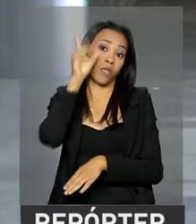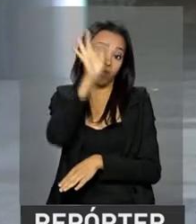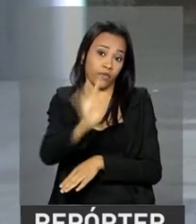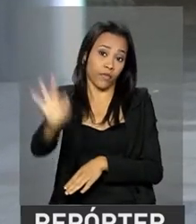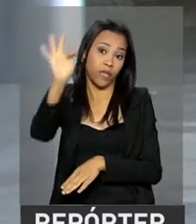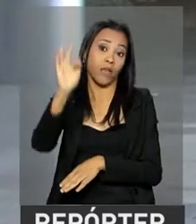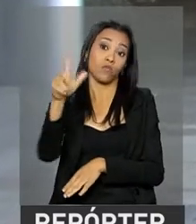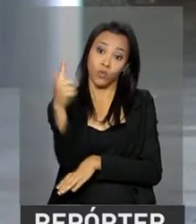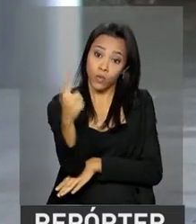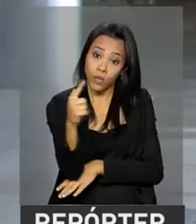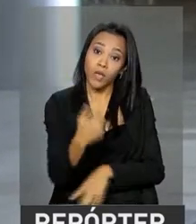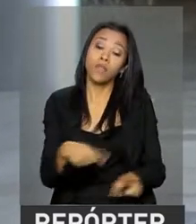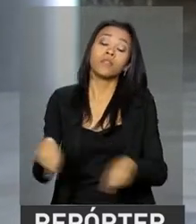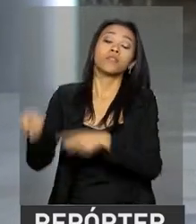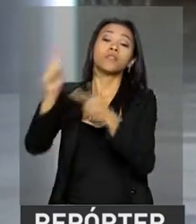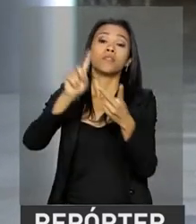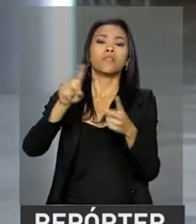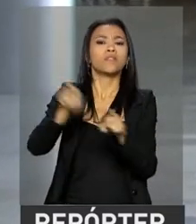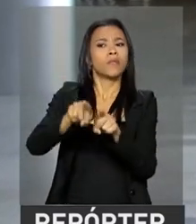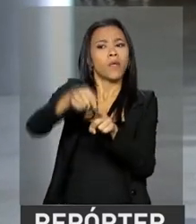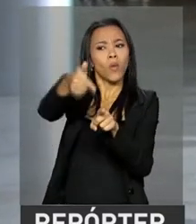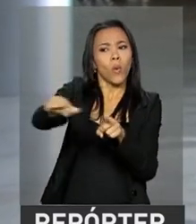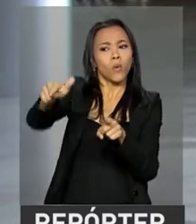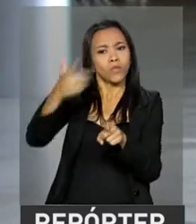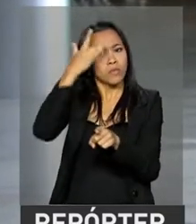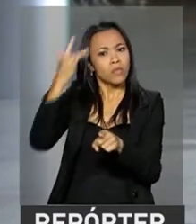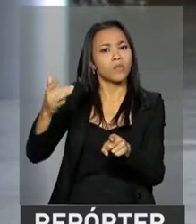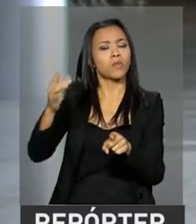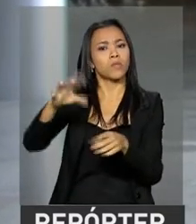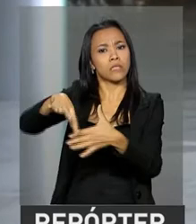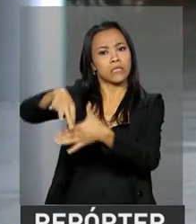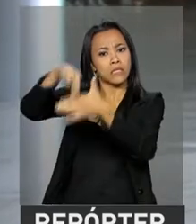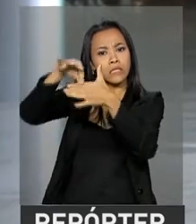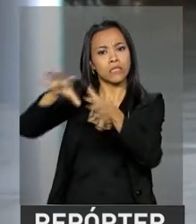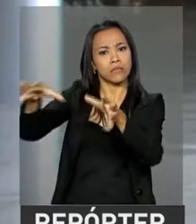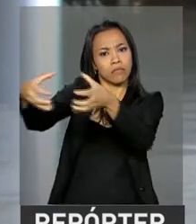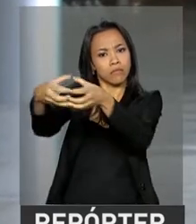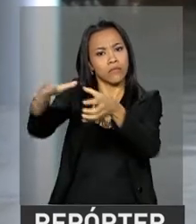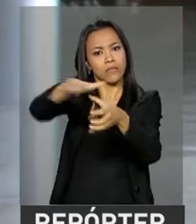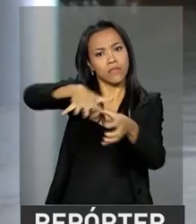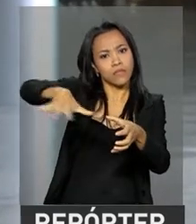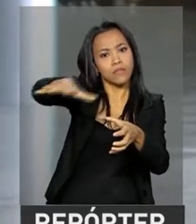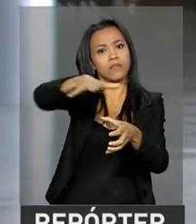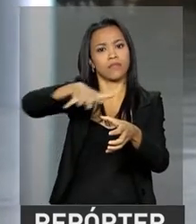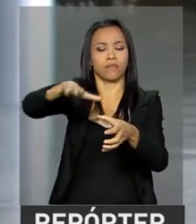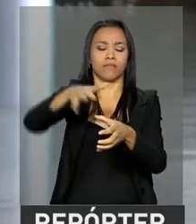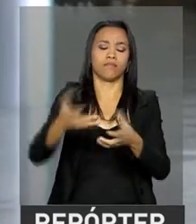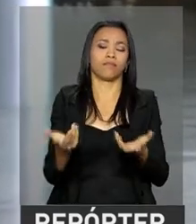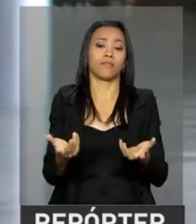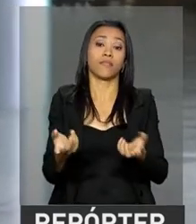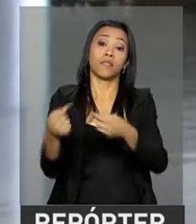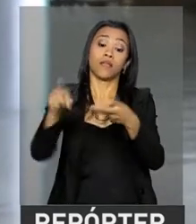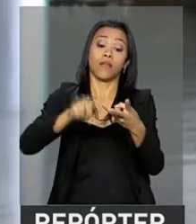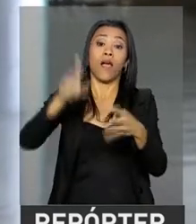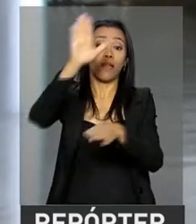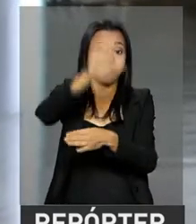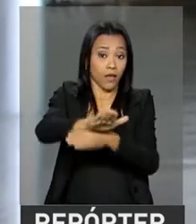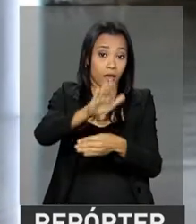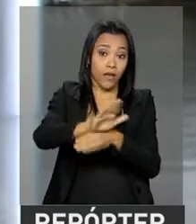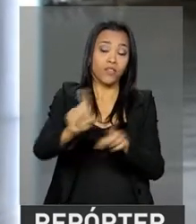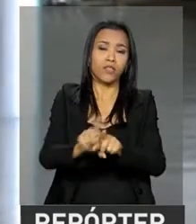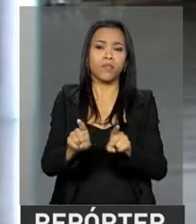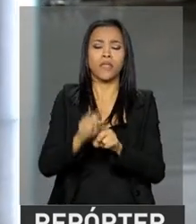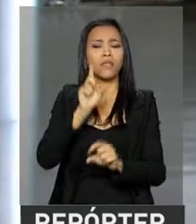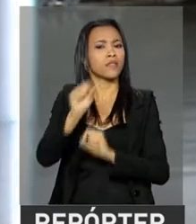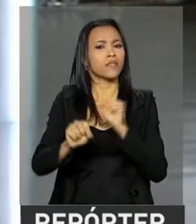de Goiás, e integrantes da Frente Parlamentar pela valorização do setor sucroenergético. E já na parte da tarde